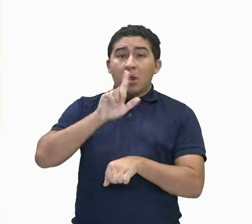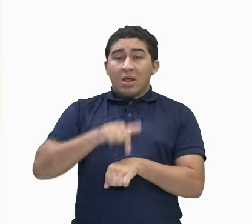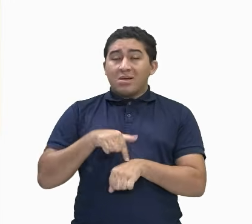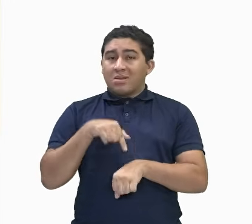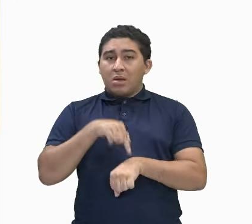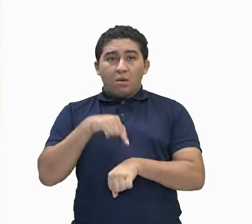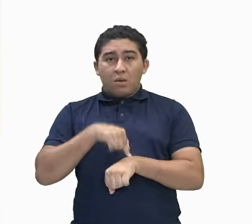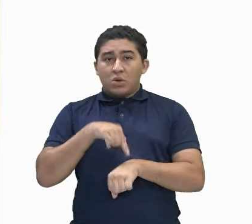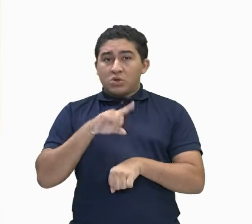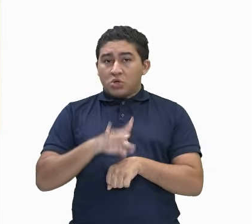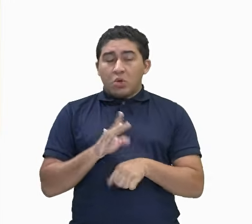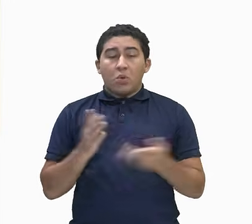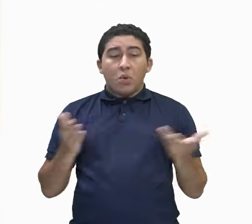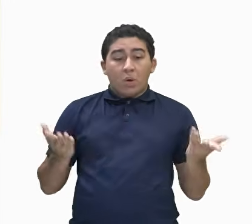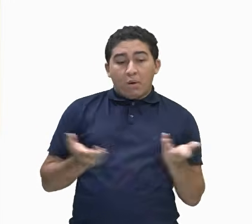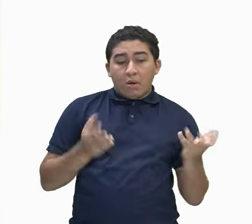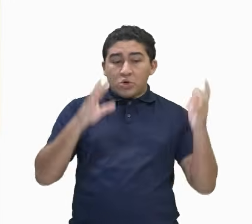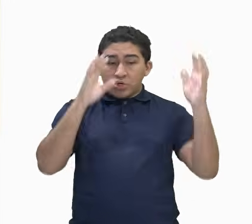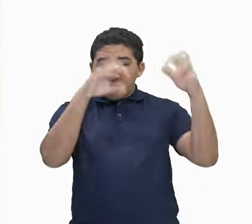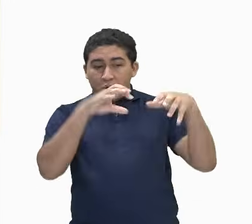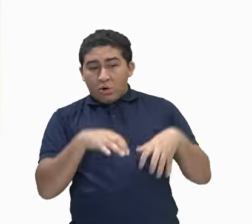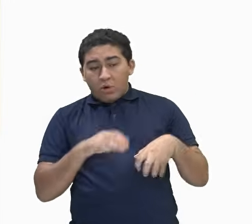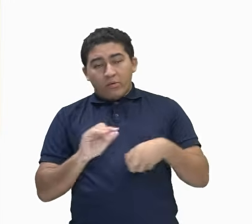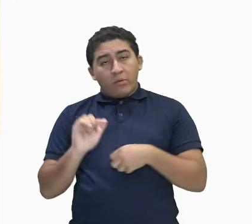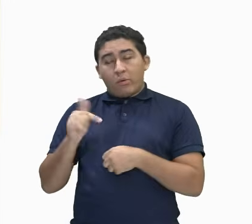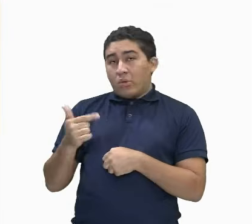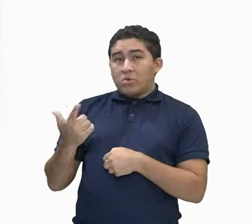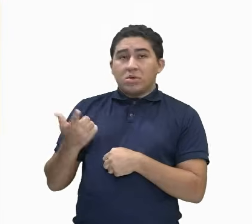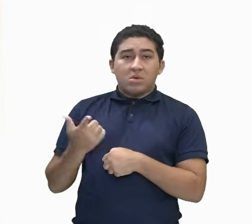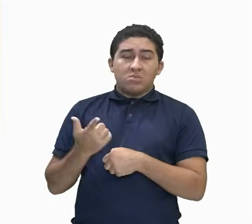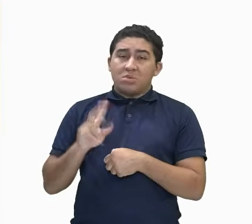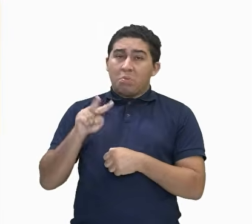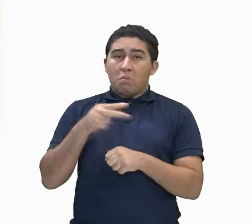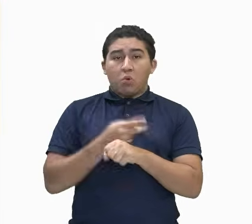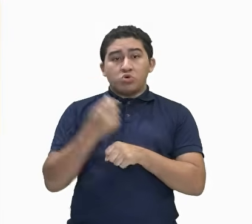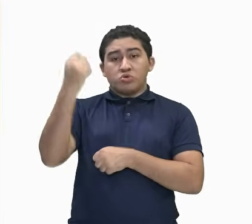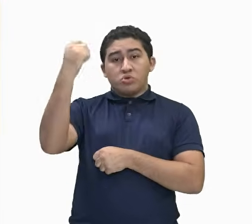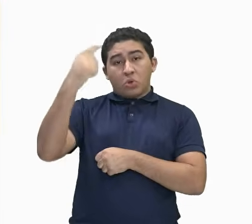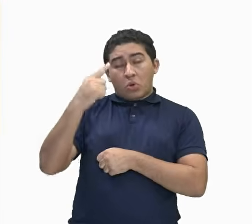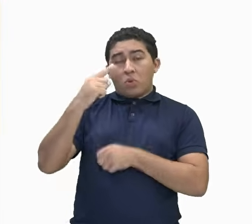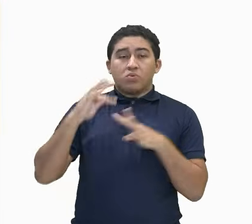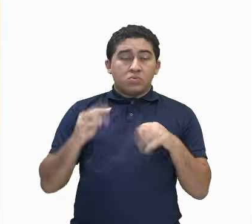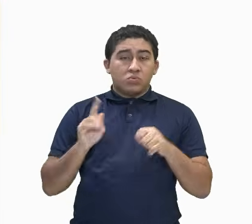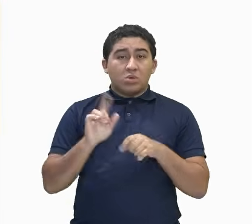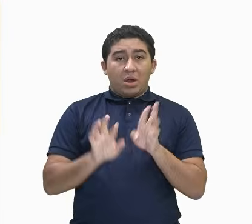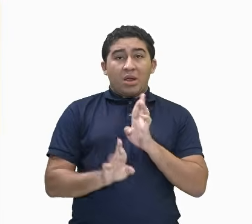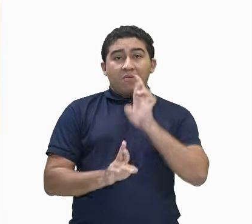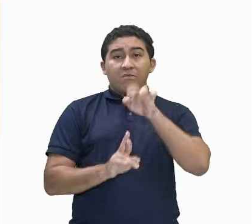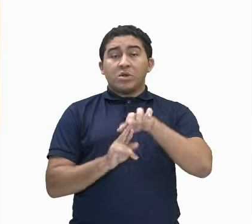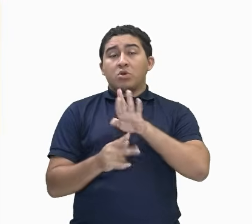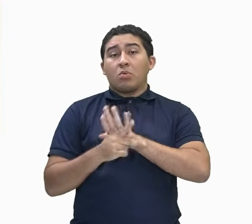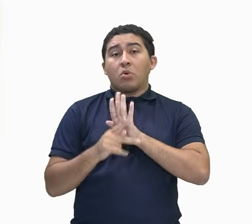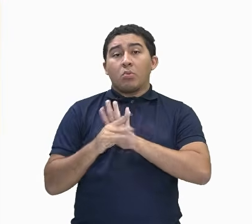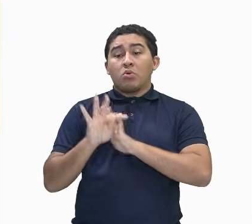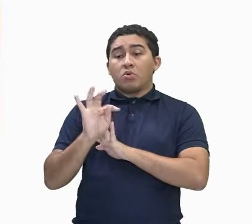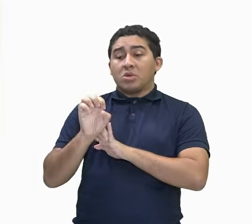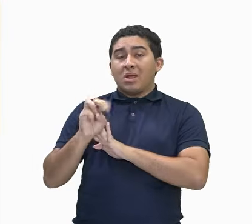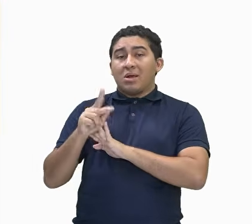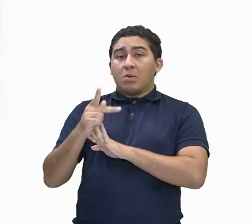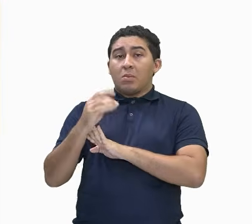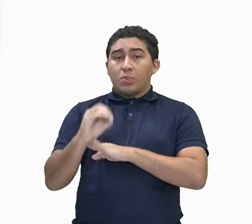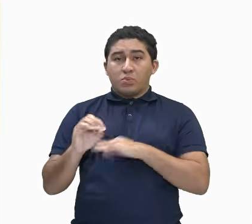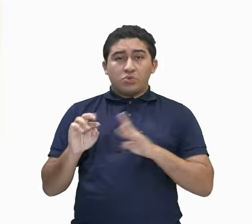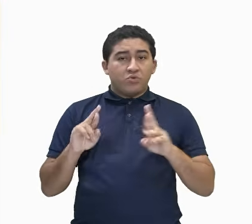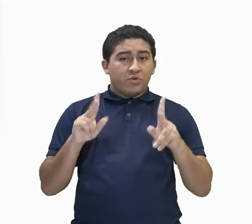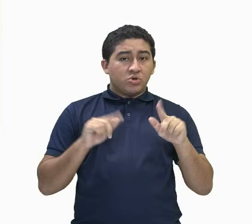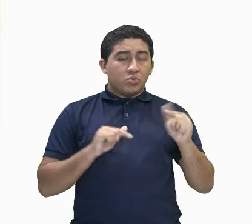momentâneo. Uma hora está chovendo, uma hora está ensolarado, né? Então, isso tudo vai estar relacionado a tempo,